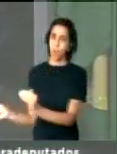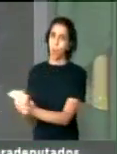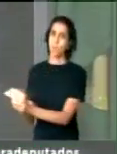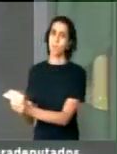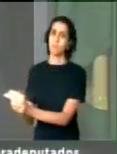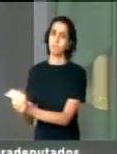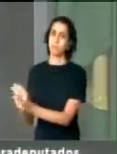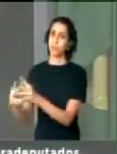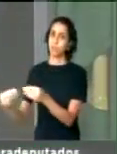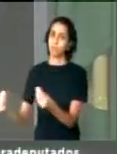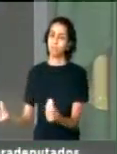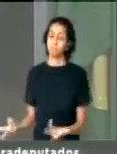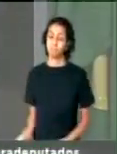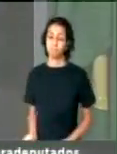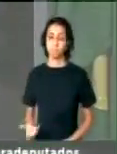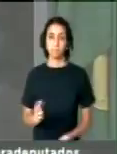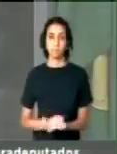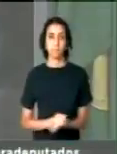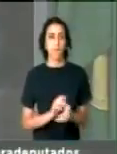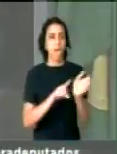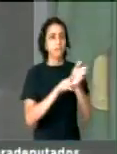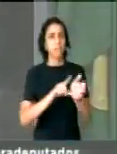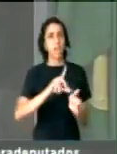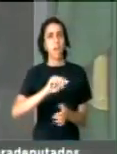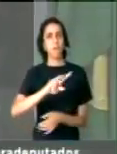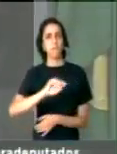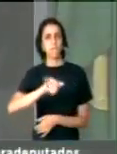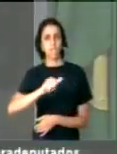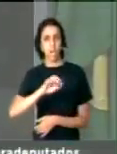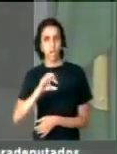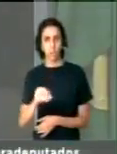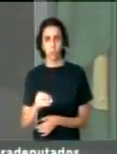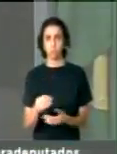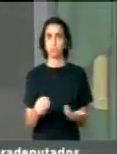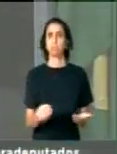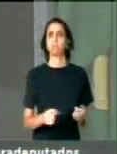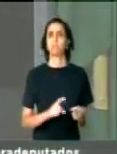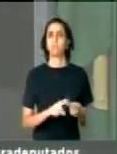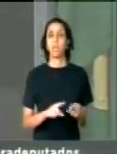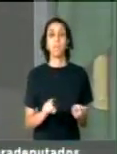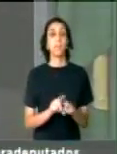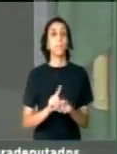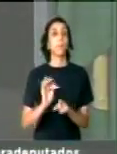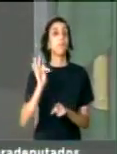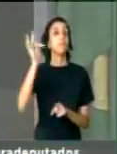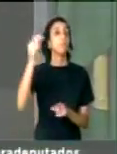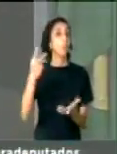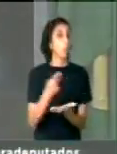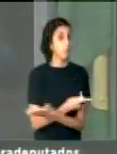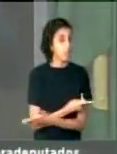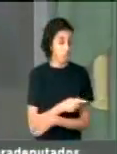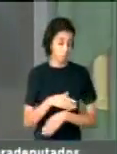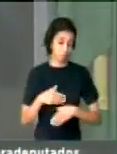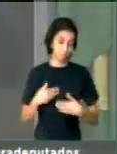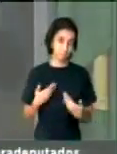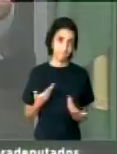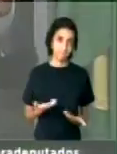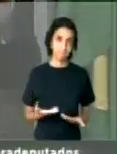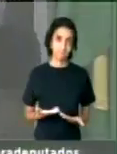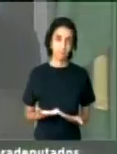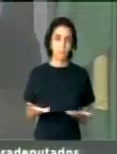bastou a Lava Jato com tudo o que está acontecendo, e que ainda o que virá a acontecer, agora com